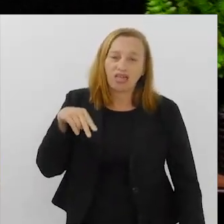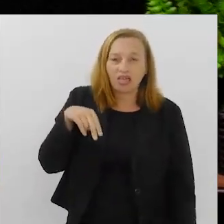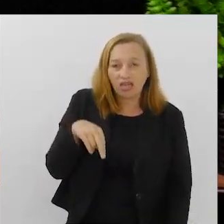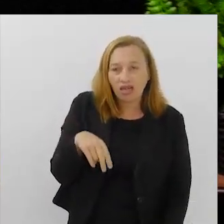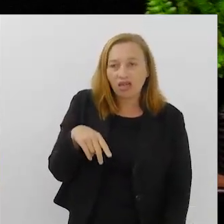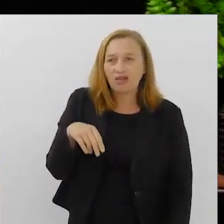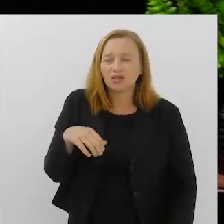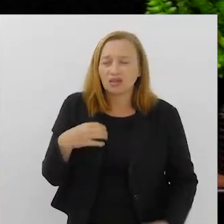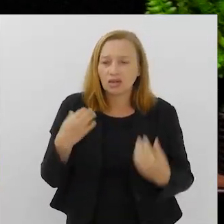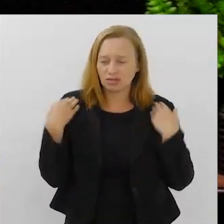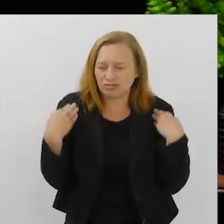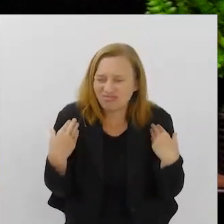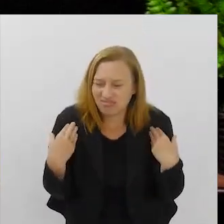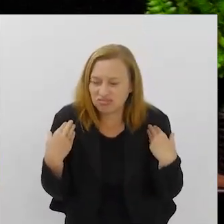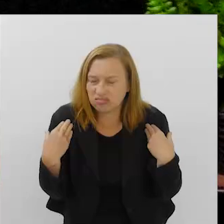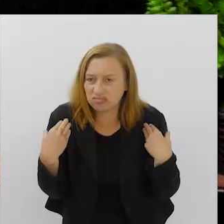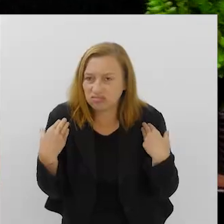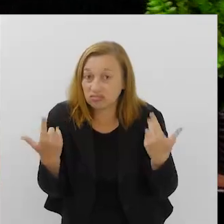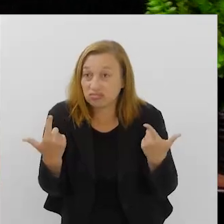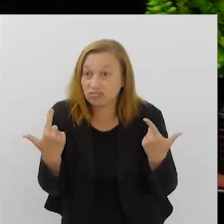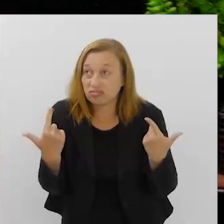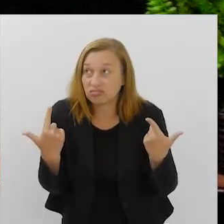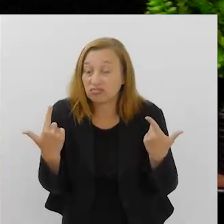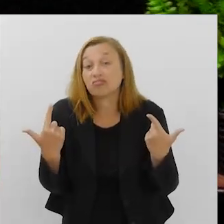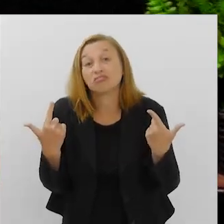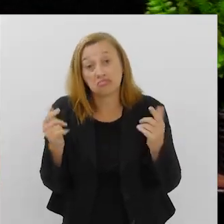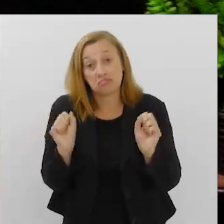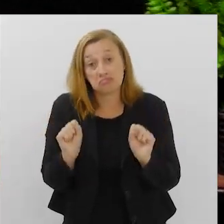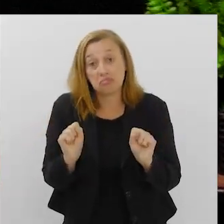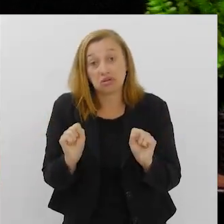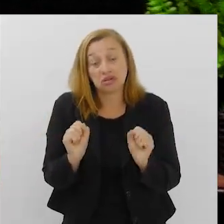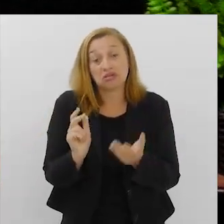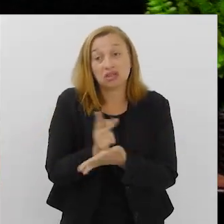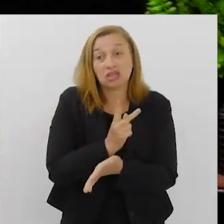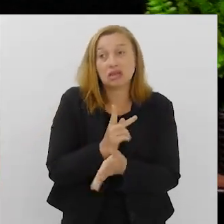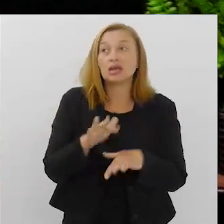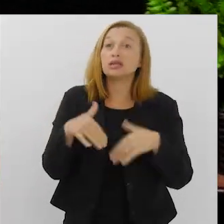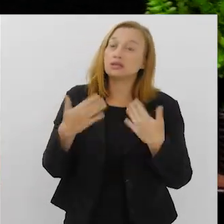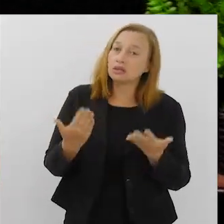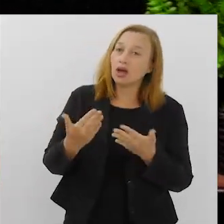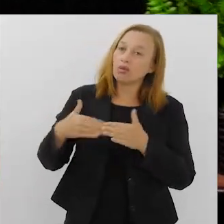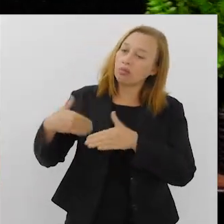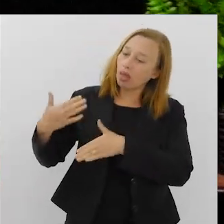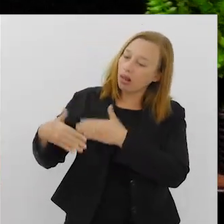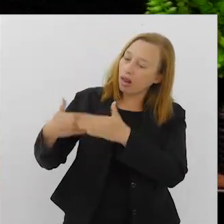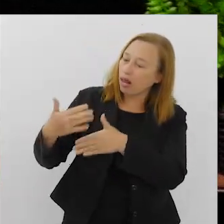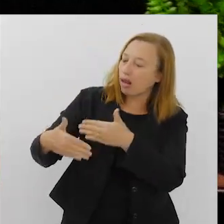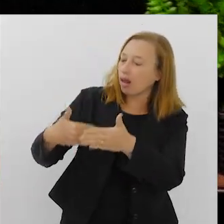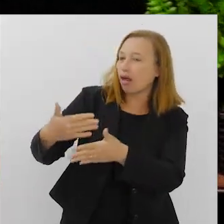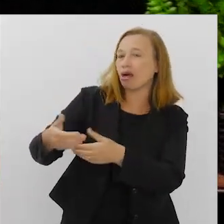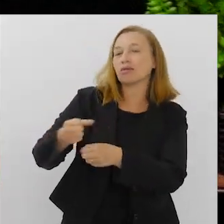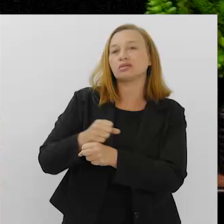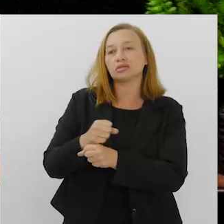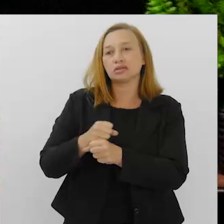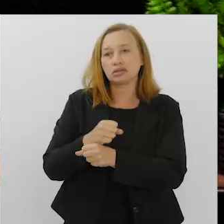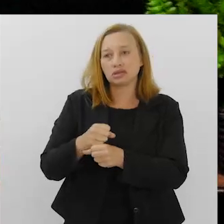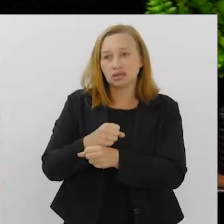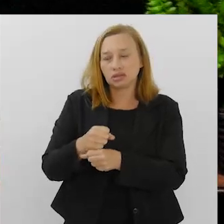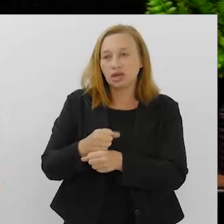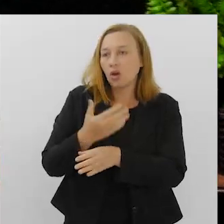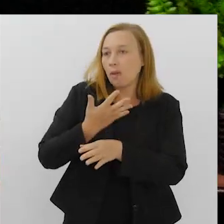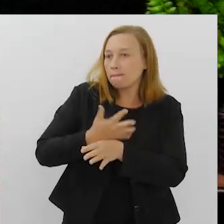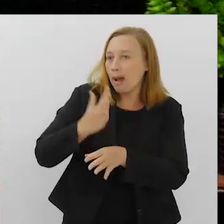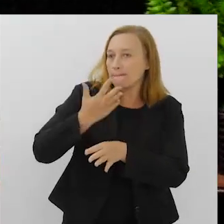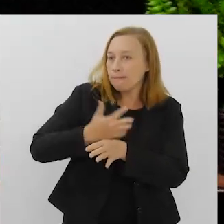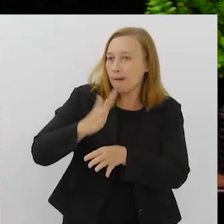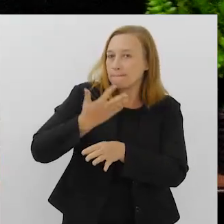lenta, um pouco mais encurvada. Ele falou, não, isso é possível a gente desenvolver, né? Então ele foi ali ao longo desses anos, a